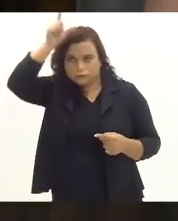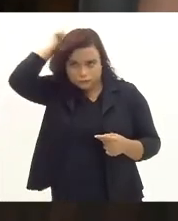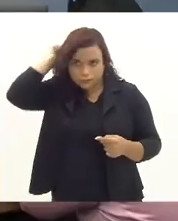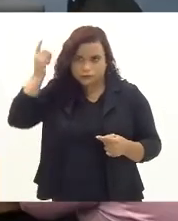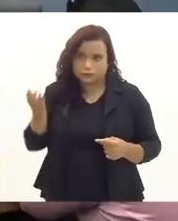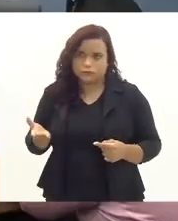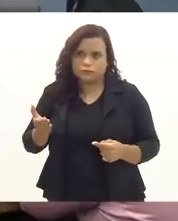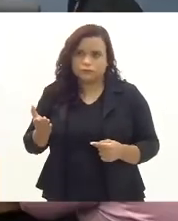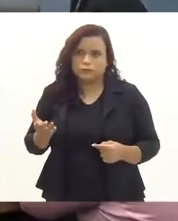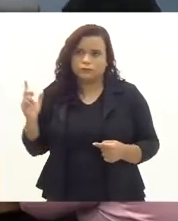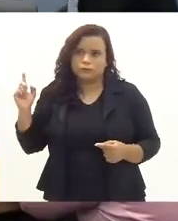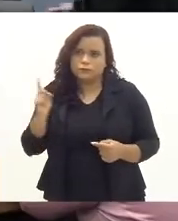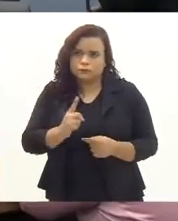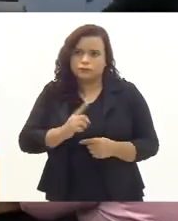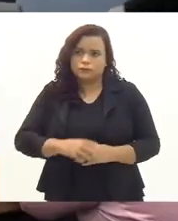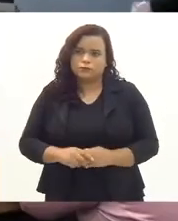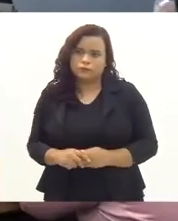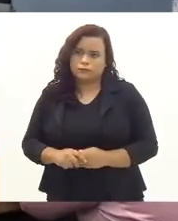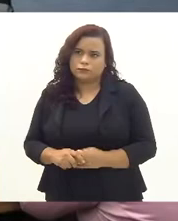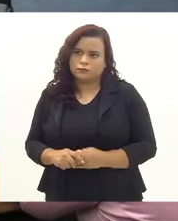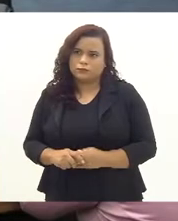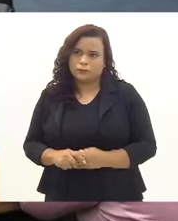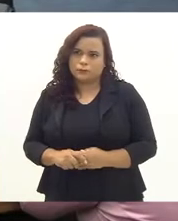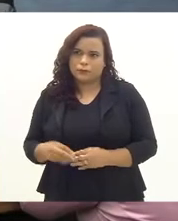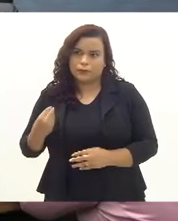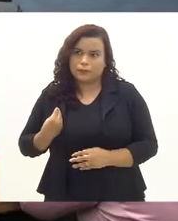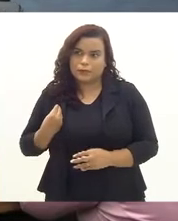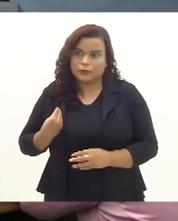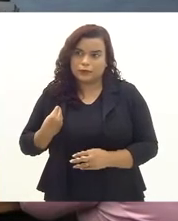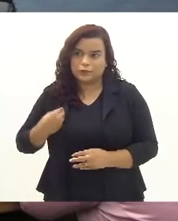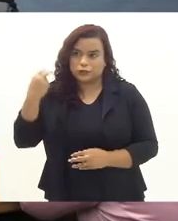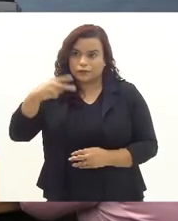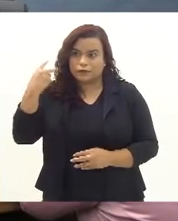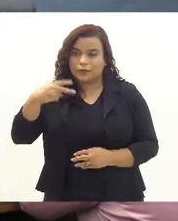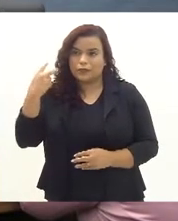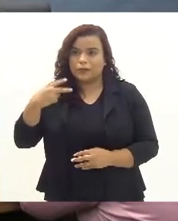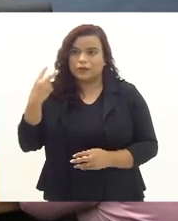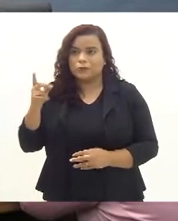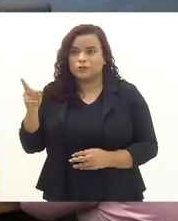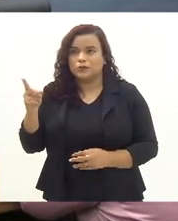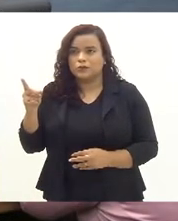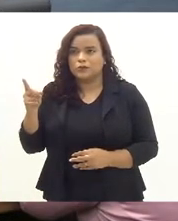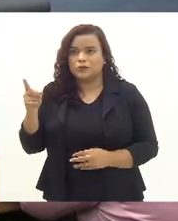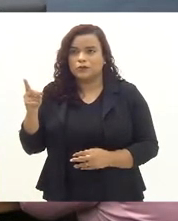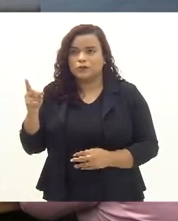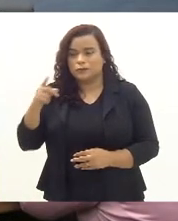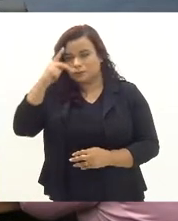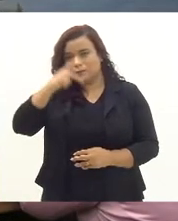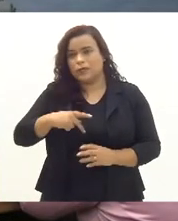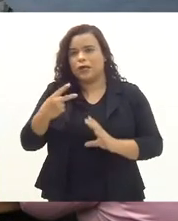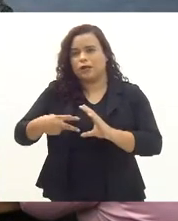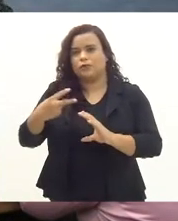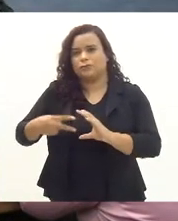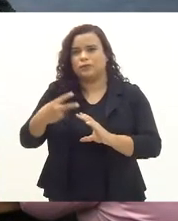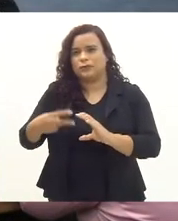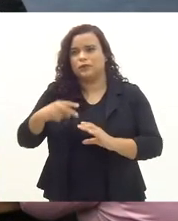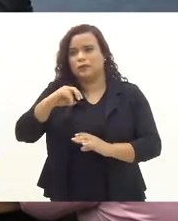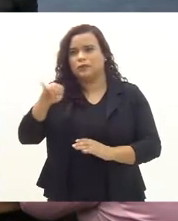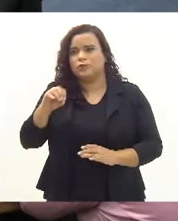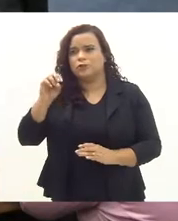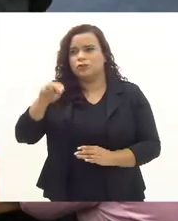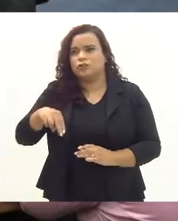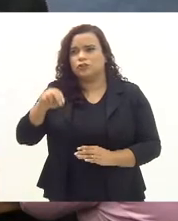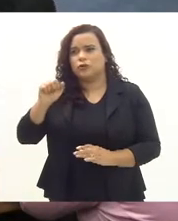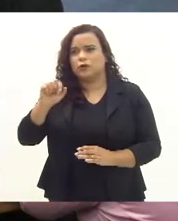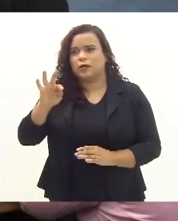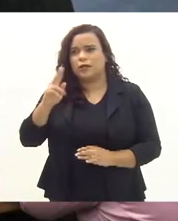Paulo que está presente aqui o vereador de Aperibé presidente da Câmara o Jonathas